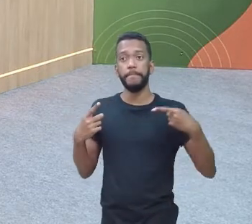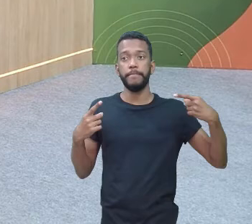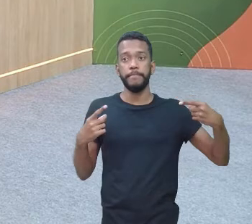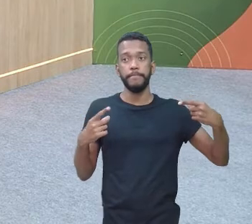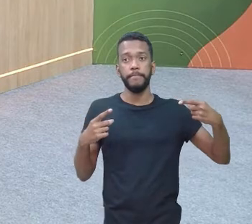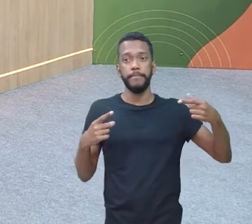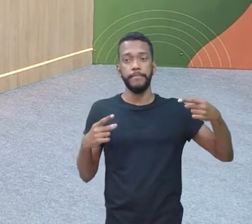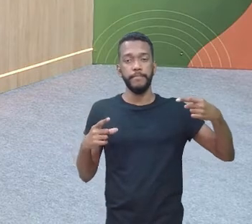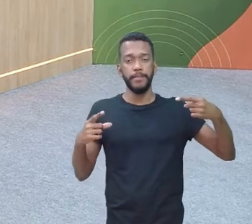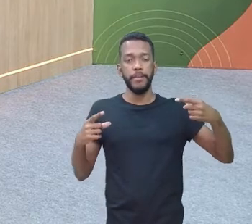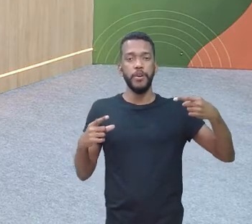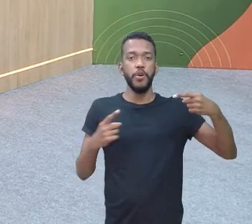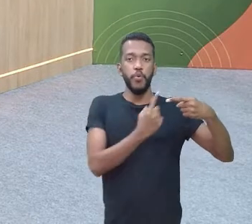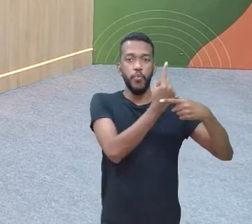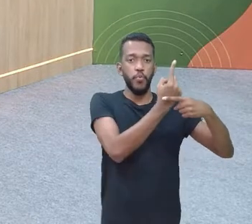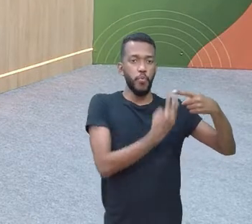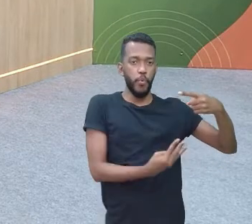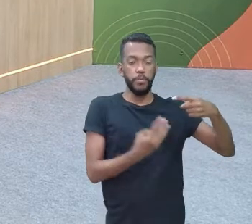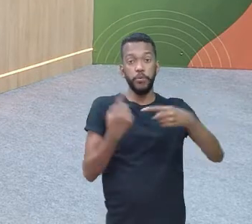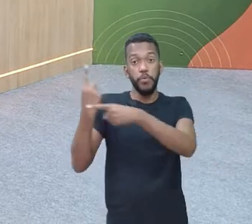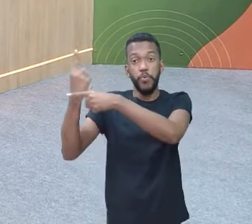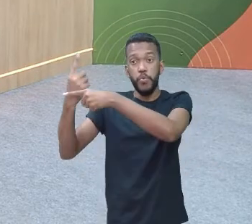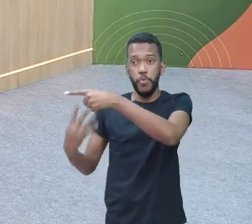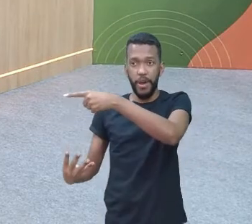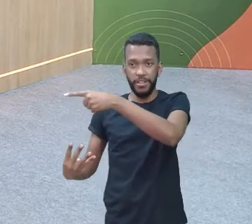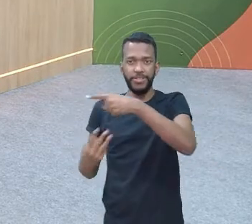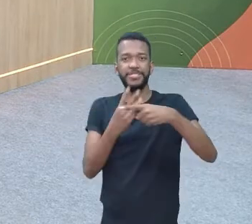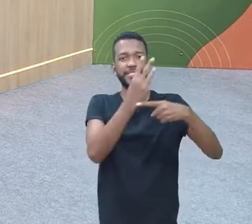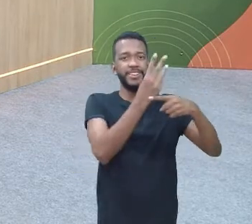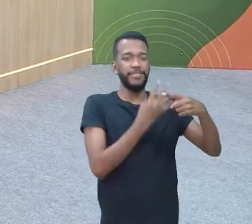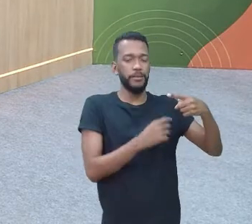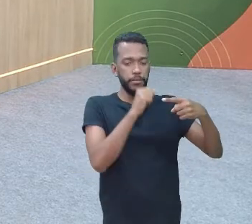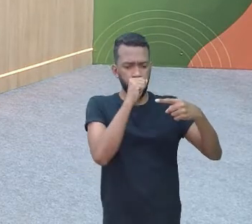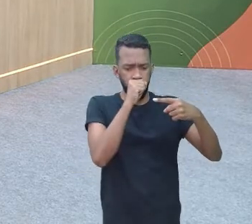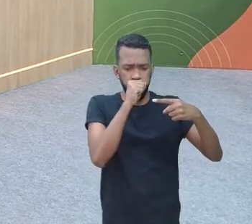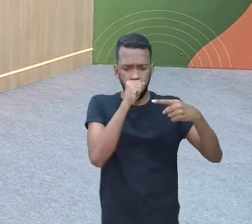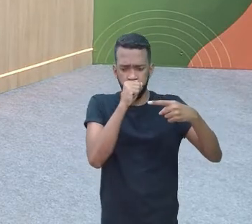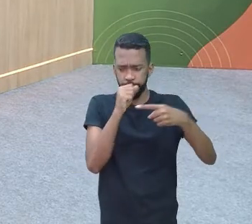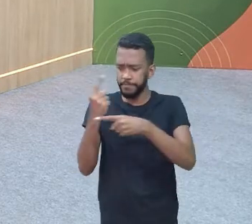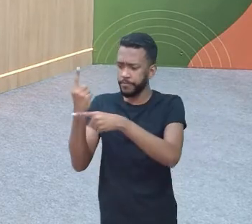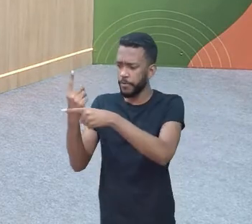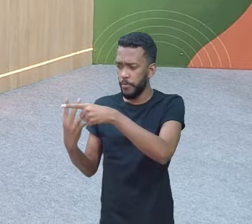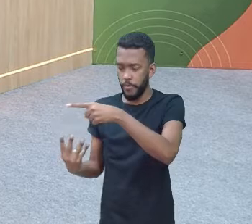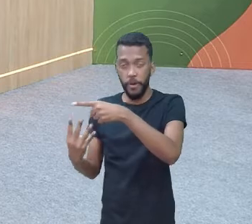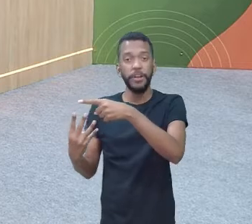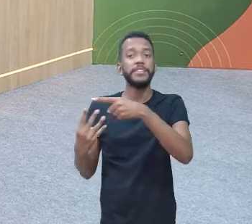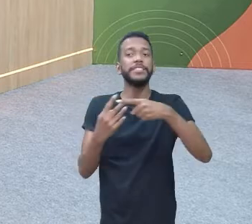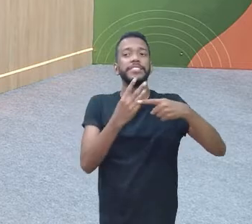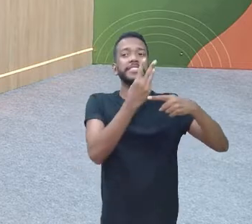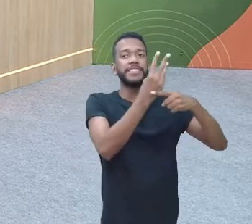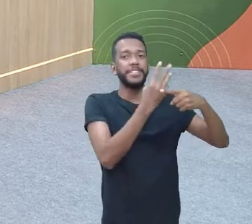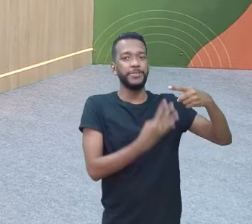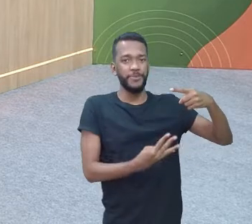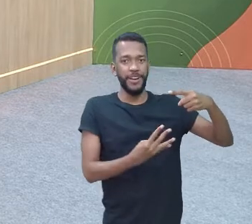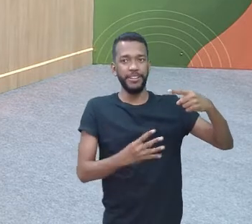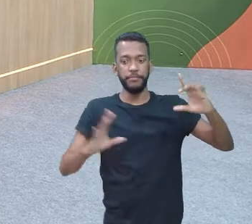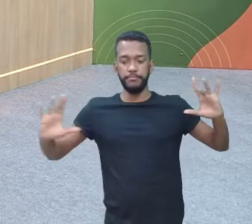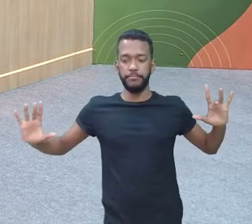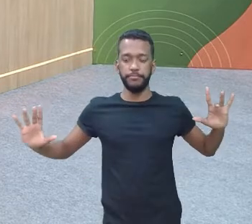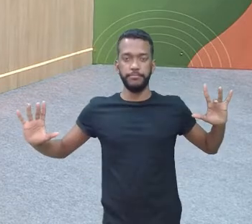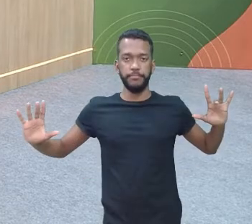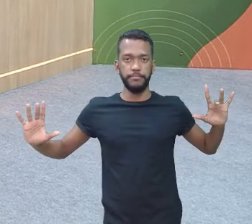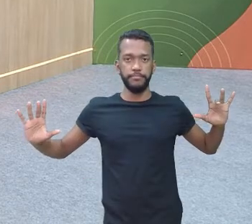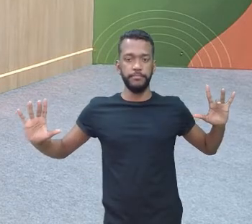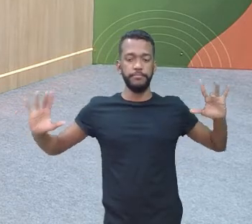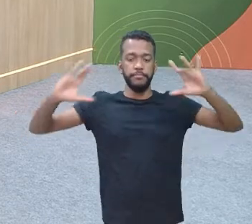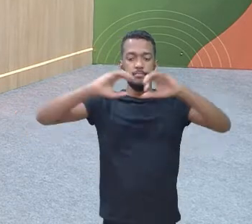ter que dar exatamente a quantidade total de partes que foram divididas. Ó, eu tenho 1 mais 3,